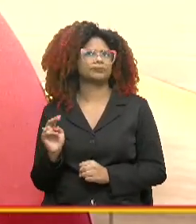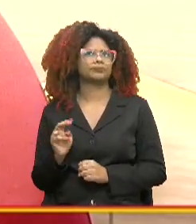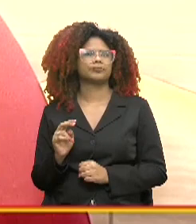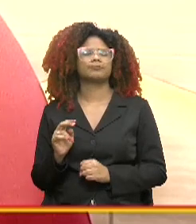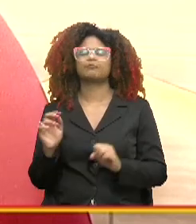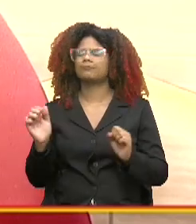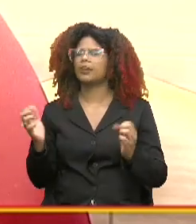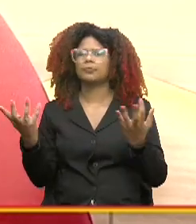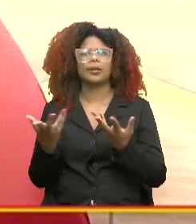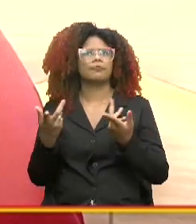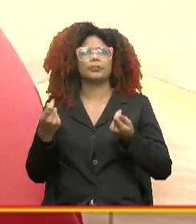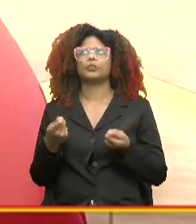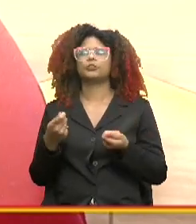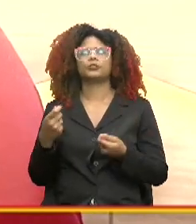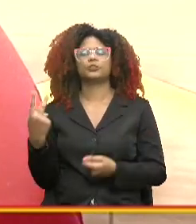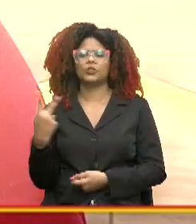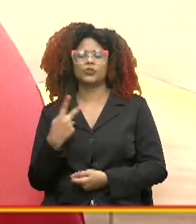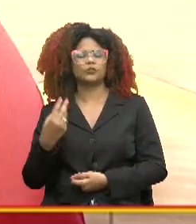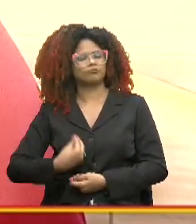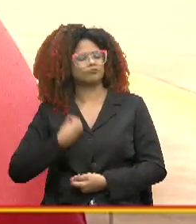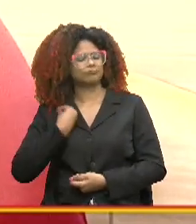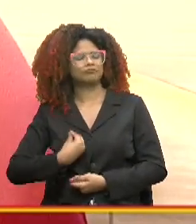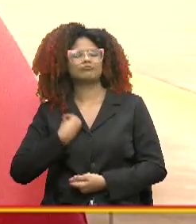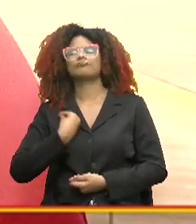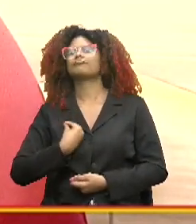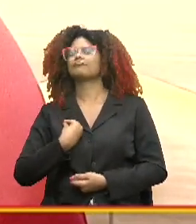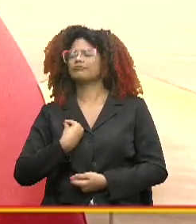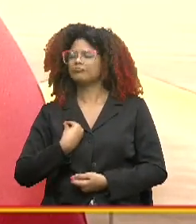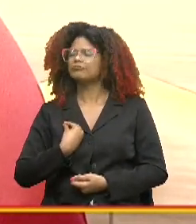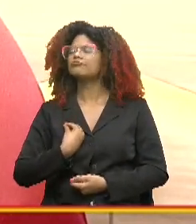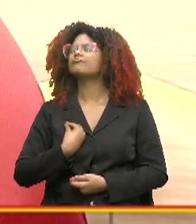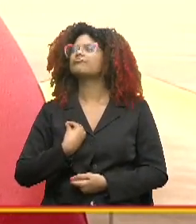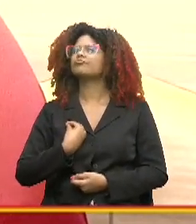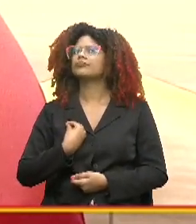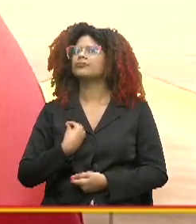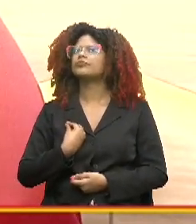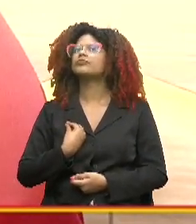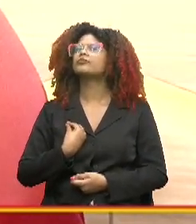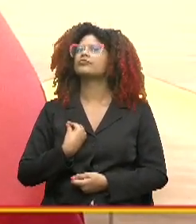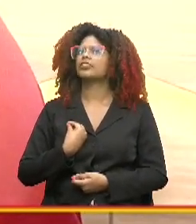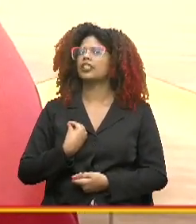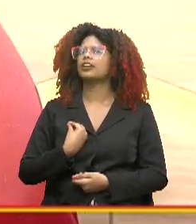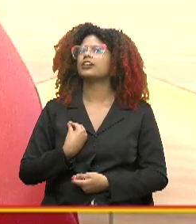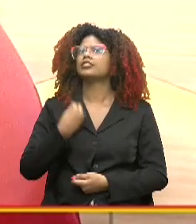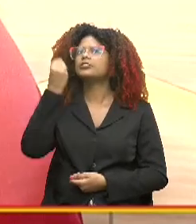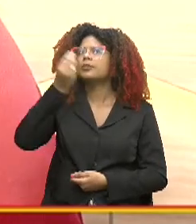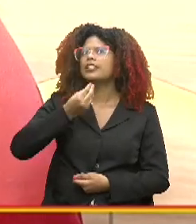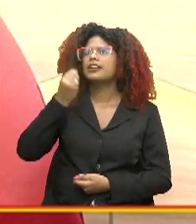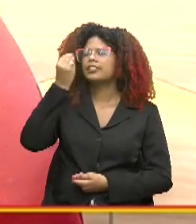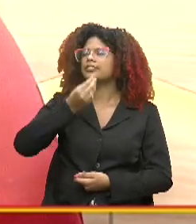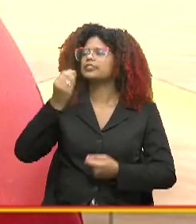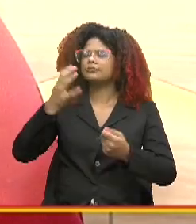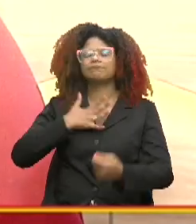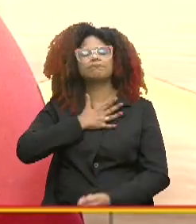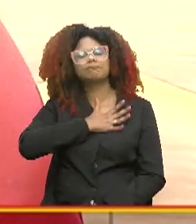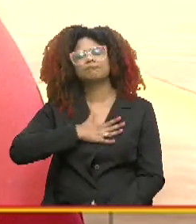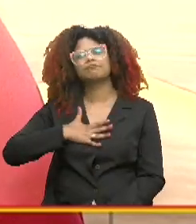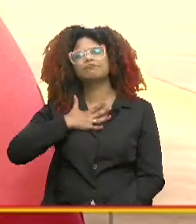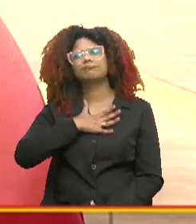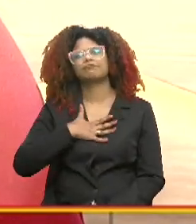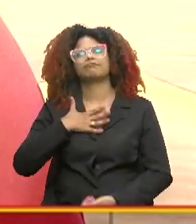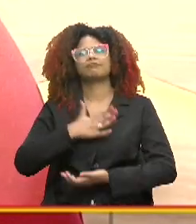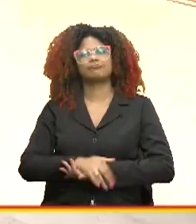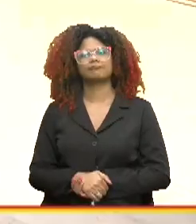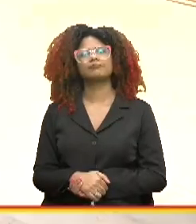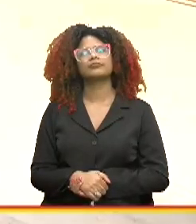incrível assim nós vivenciamos isso de uma maneira muito muito gratificante foi realmente eu não